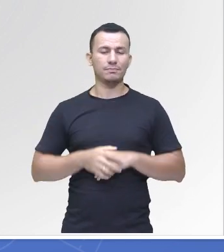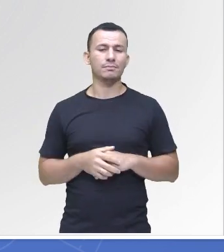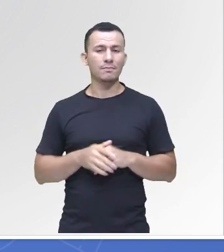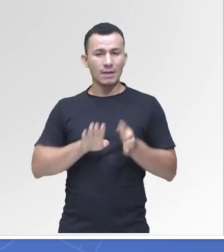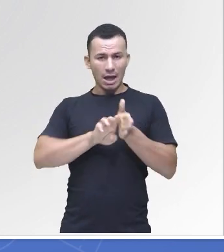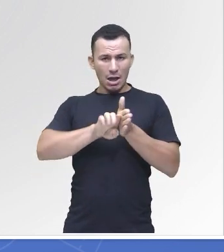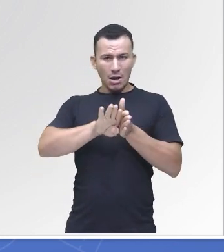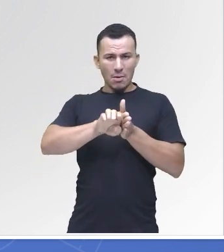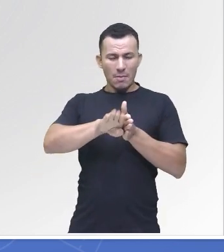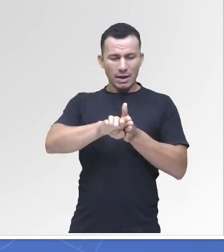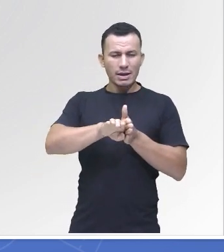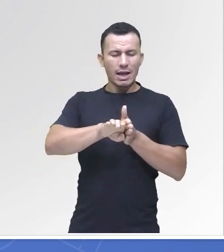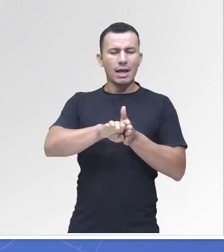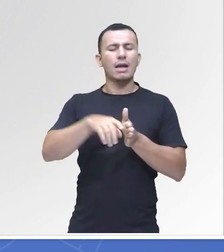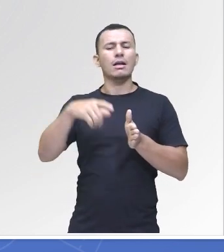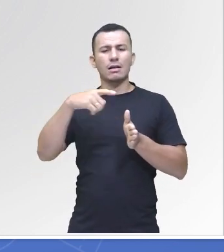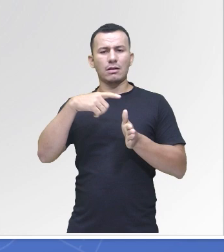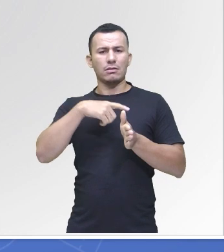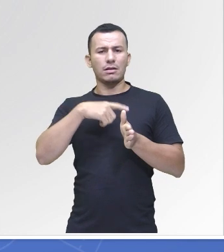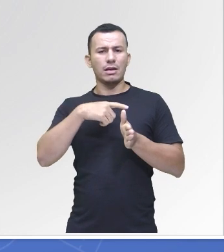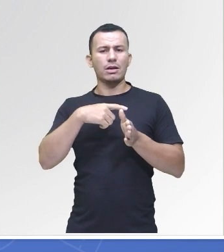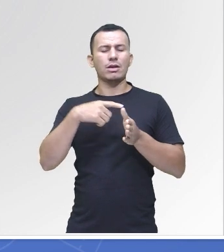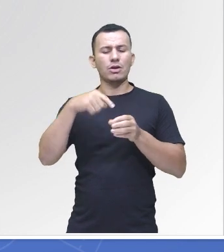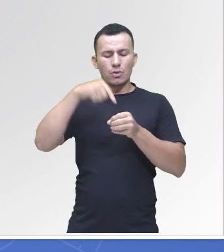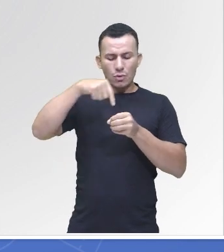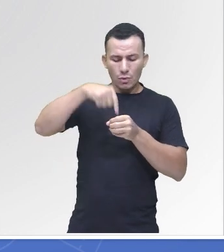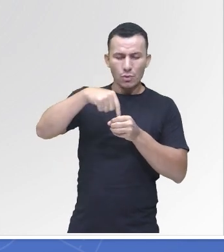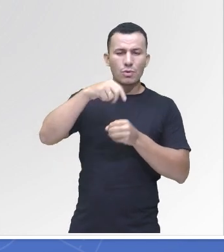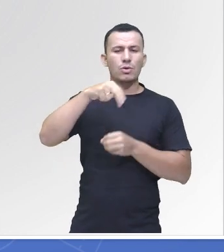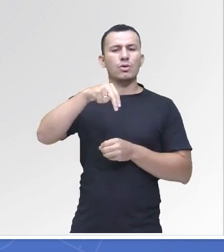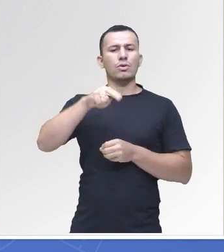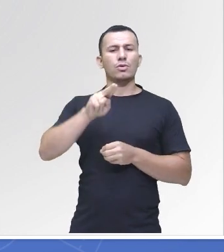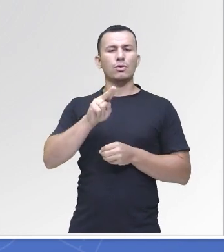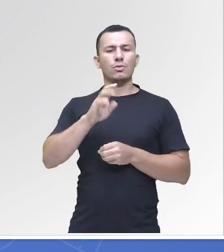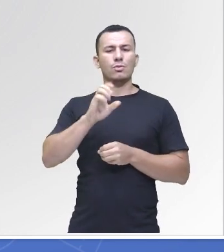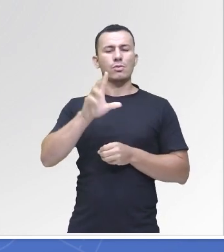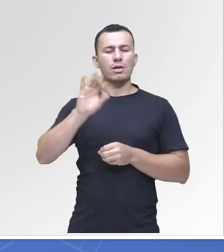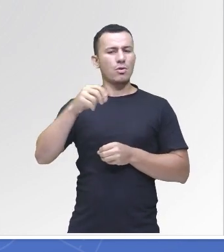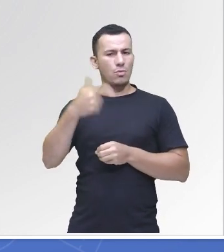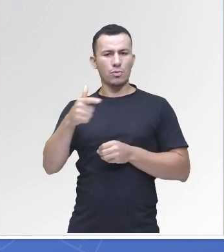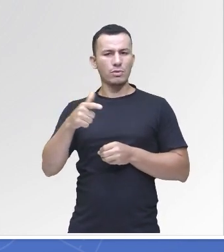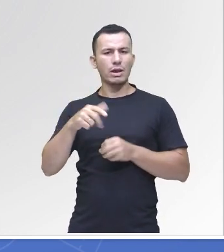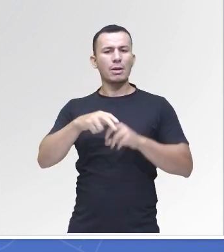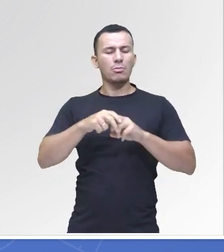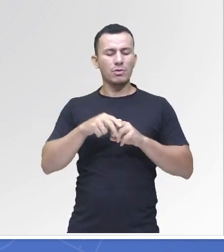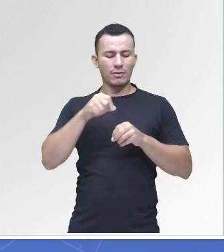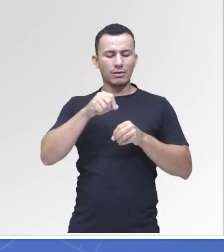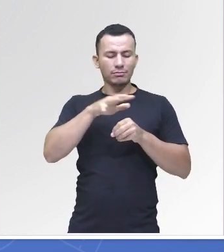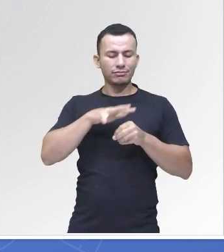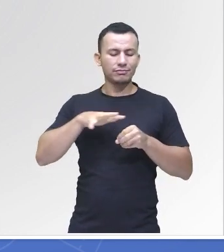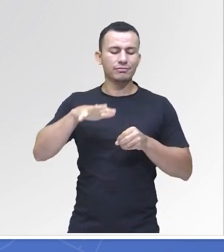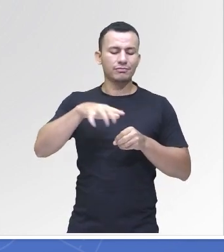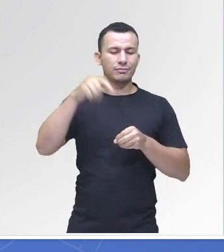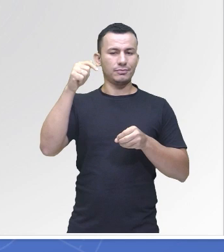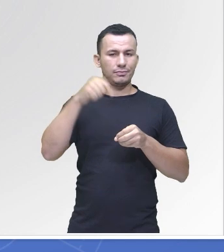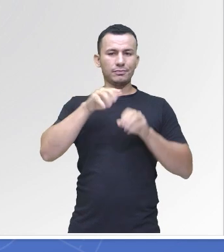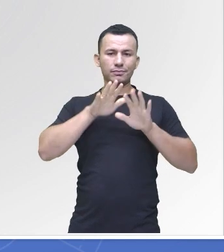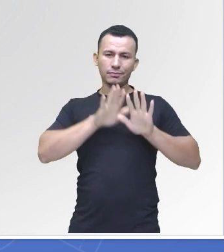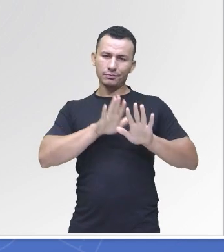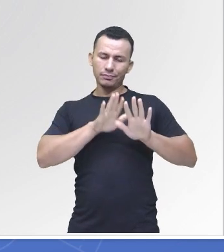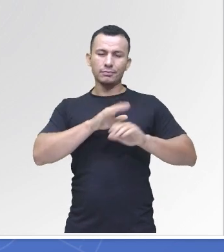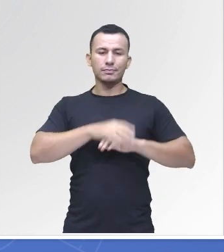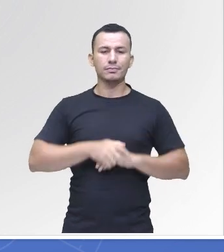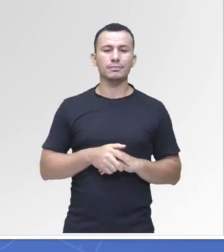ela é procarionte, ou seja, não tem um núcleo. Então, esse material fica solto ali no citoplasma. Aí a gente segue